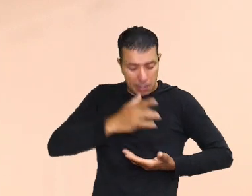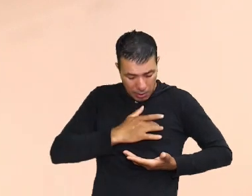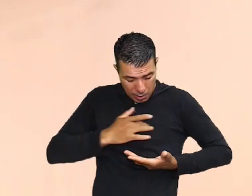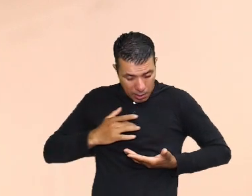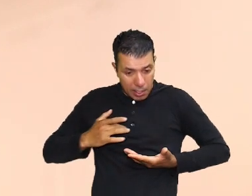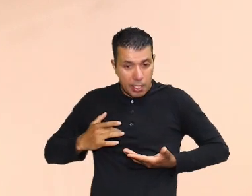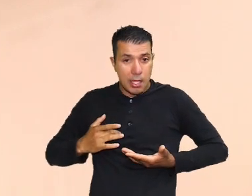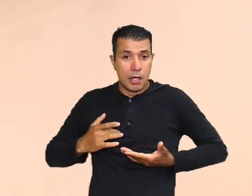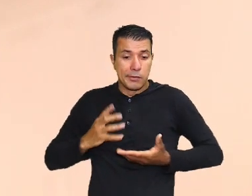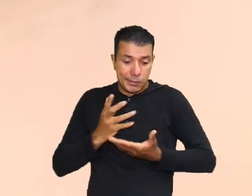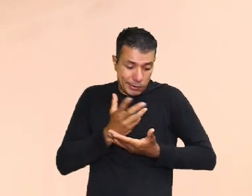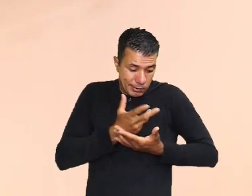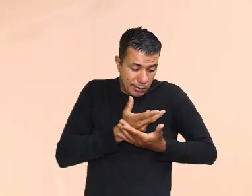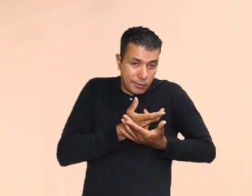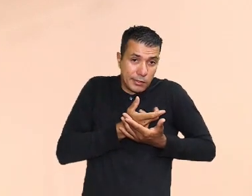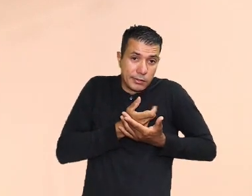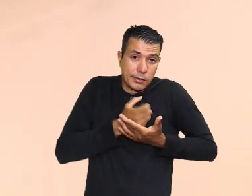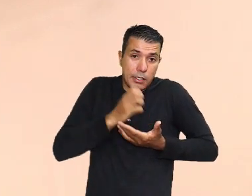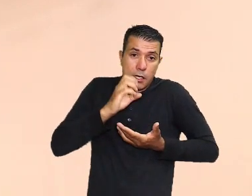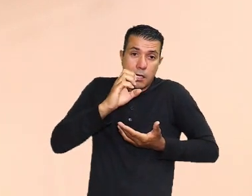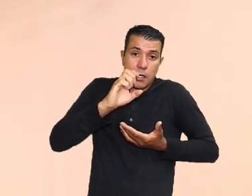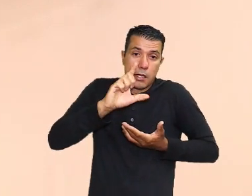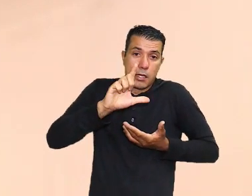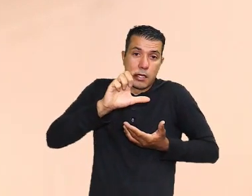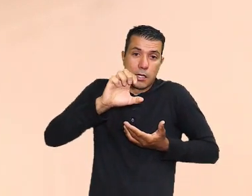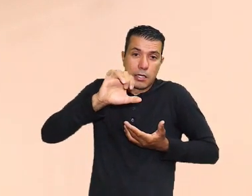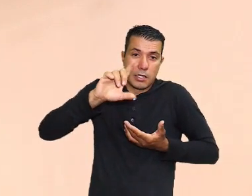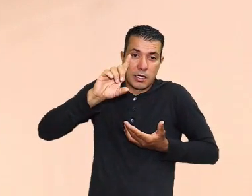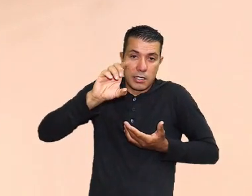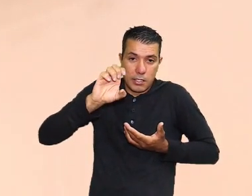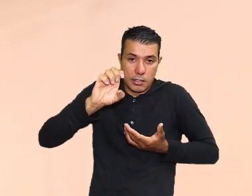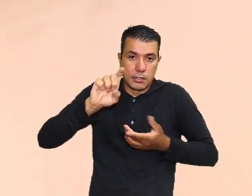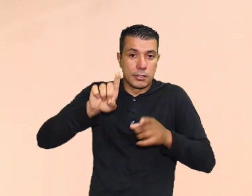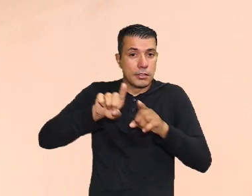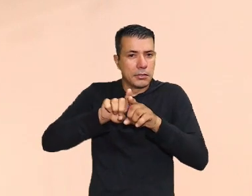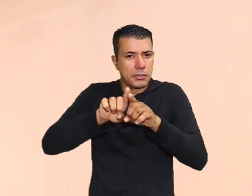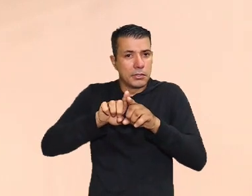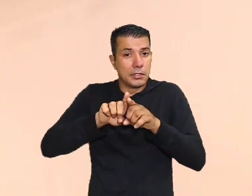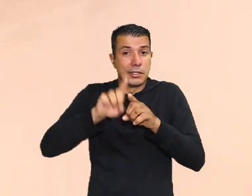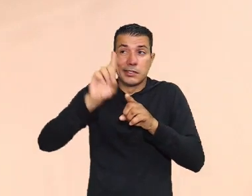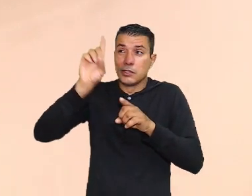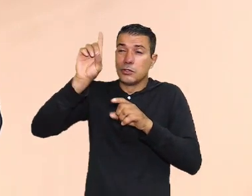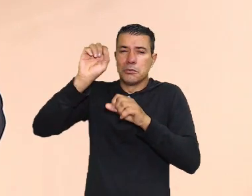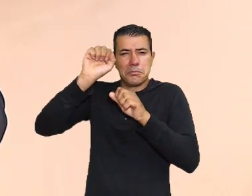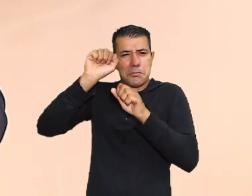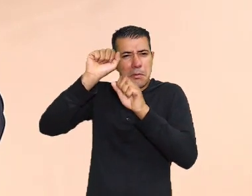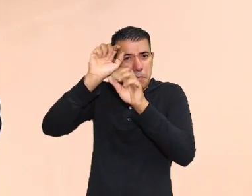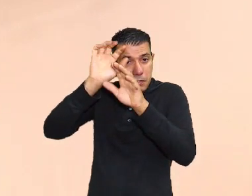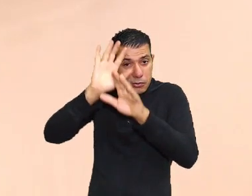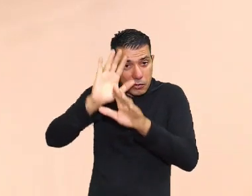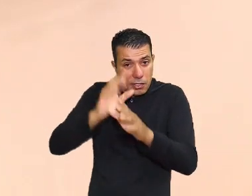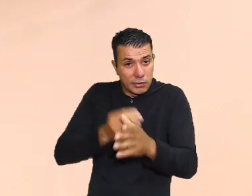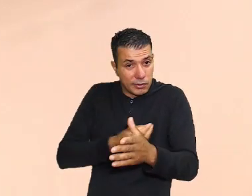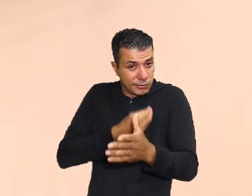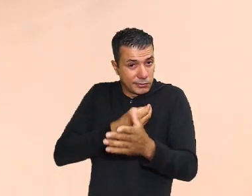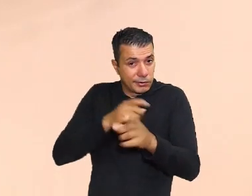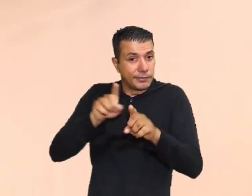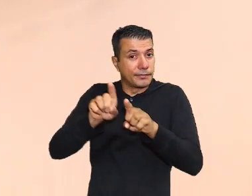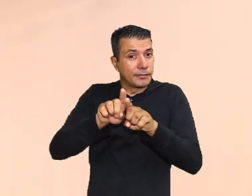pela salvação. Cleide Lima colocou assim: que Deus possa abençoar também sua vida,